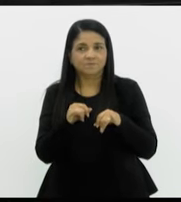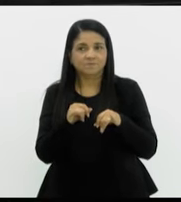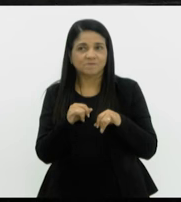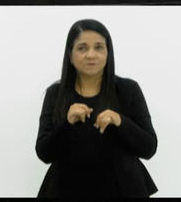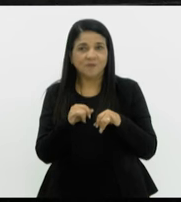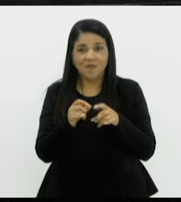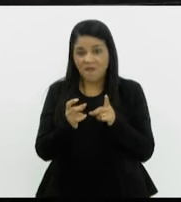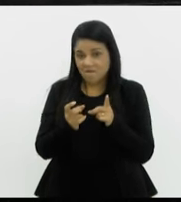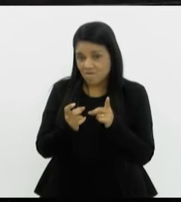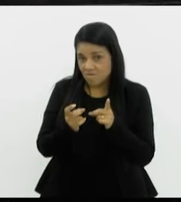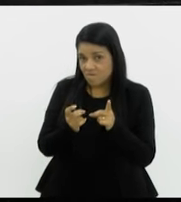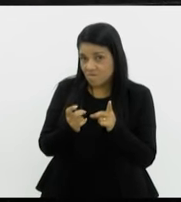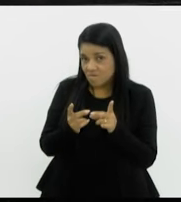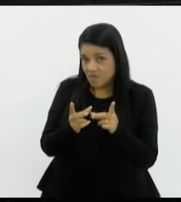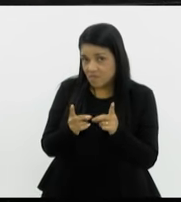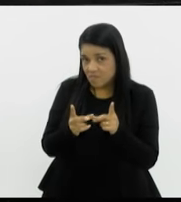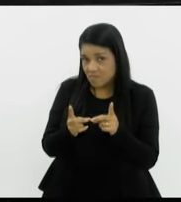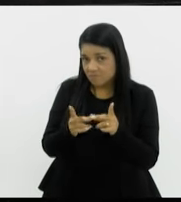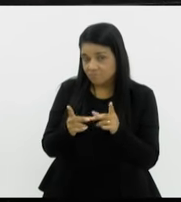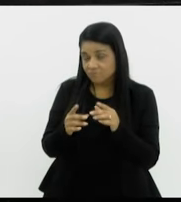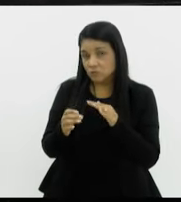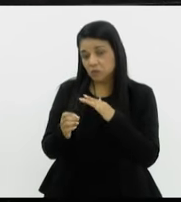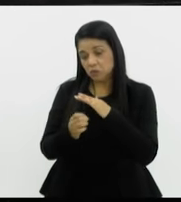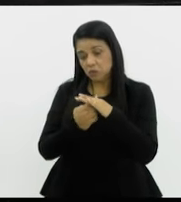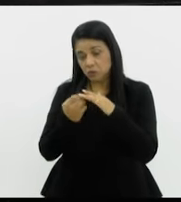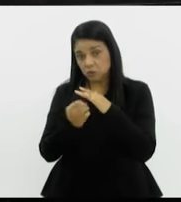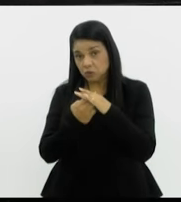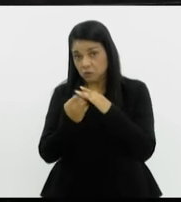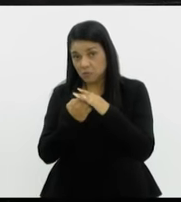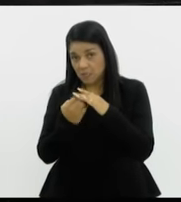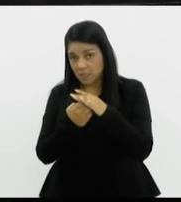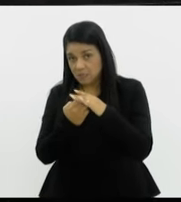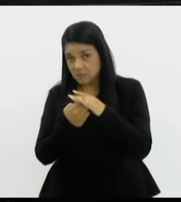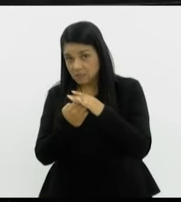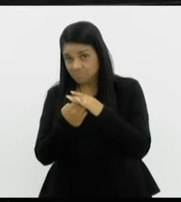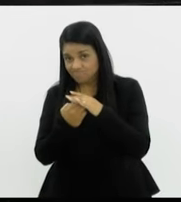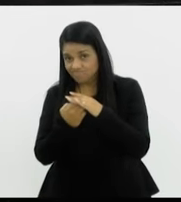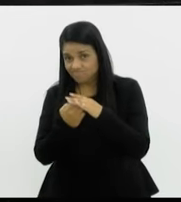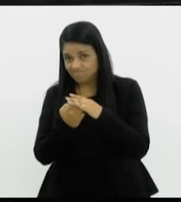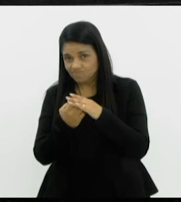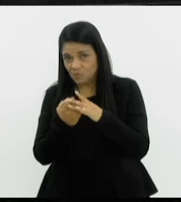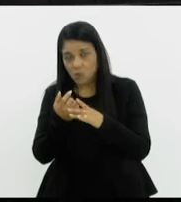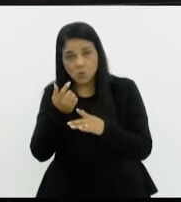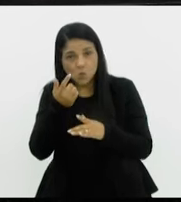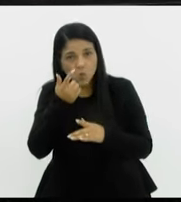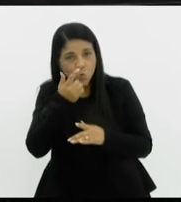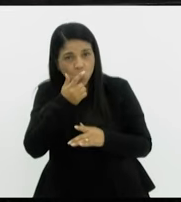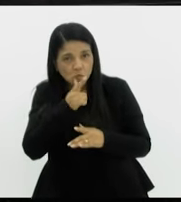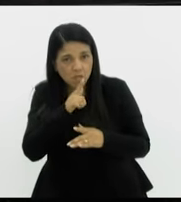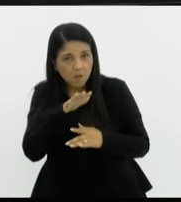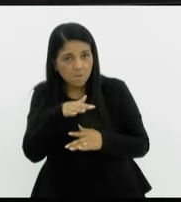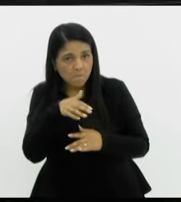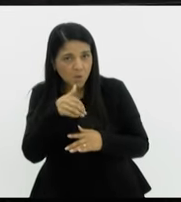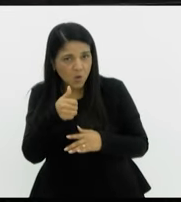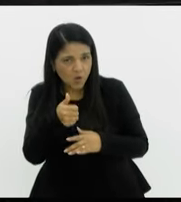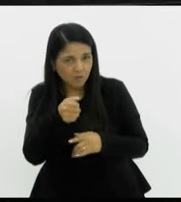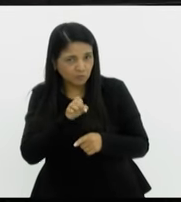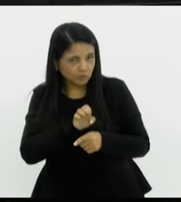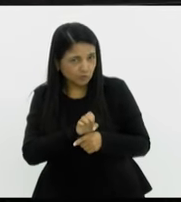venda de uma empresa lucrativa que você vai melhorar as condições do